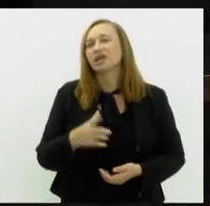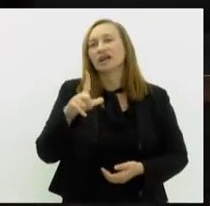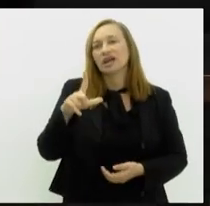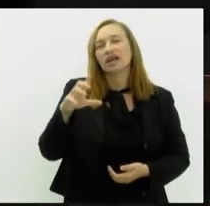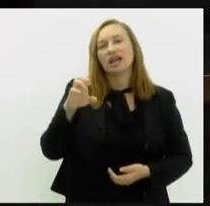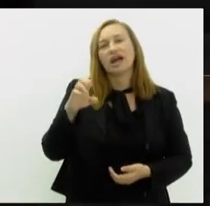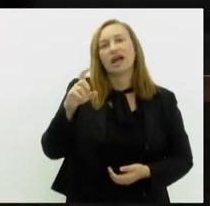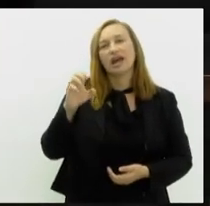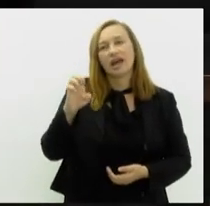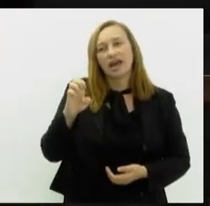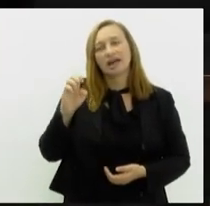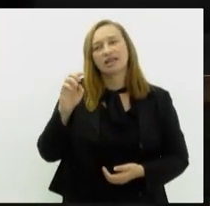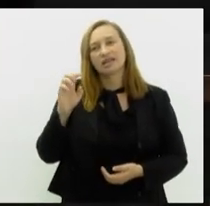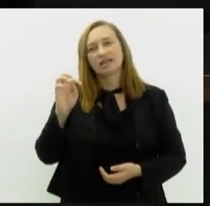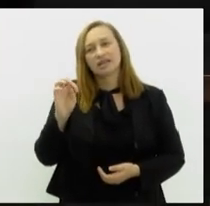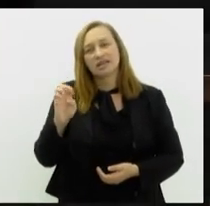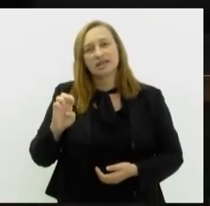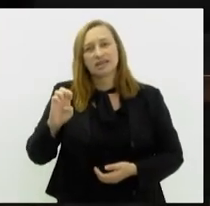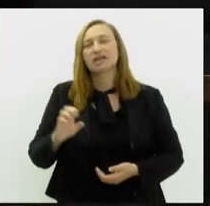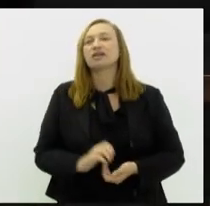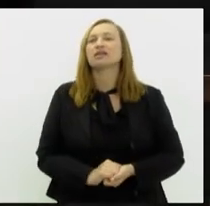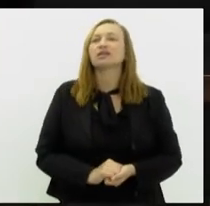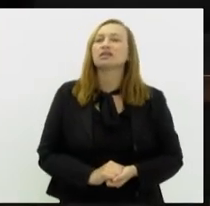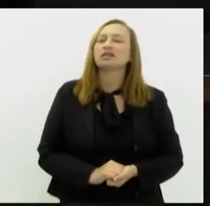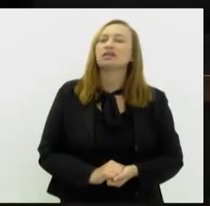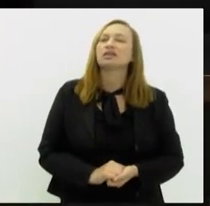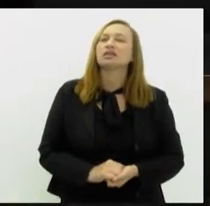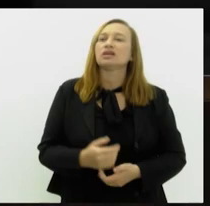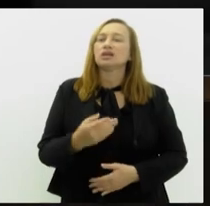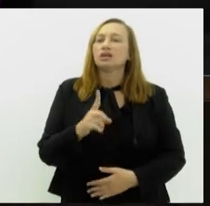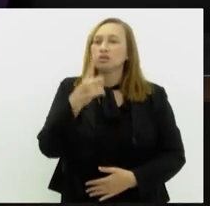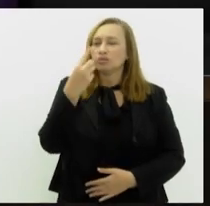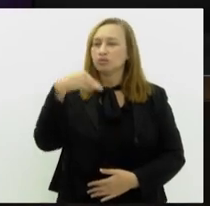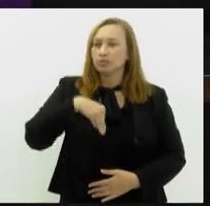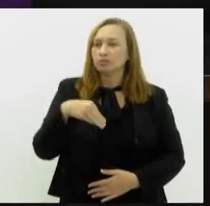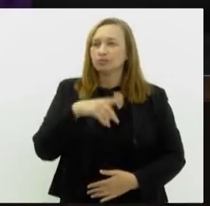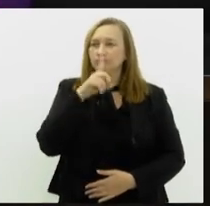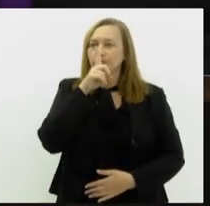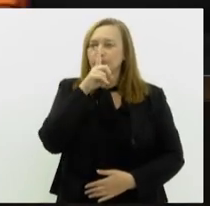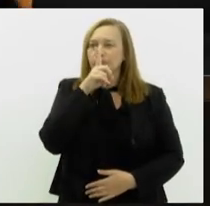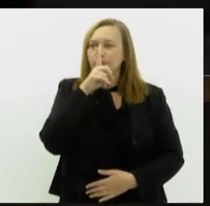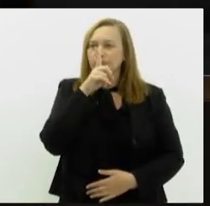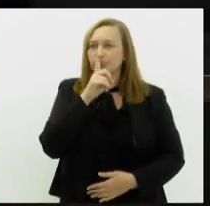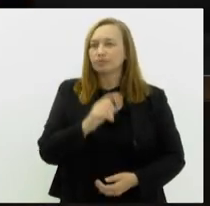Laerte, a este parlamento. Conforme deferido pela presidência, um minuto de silêncio.